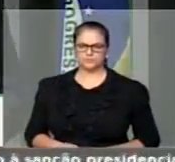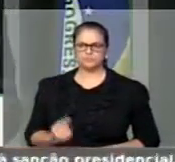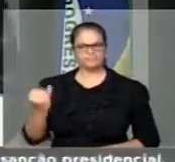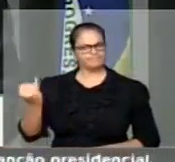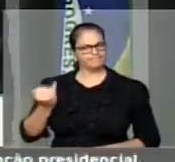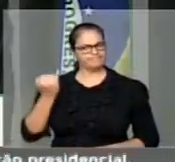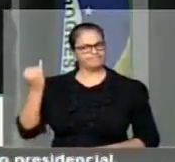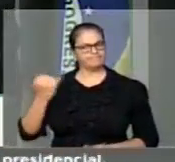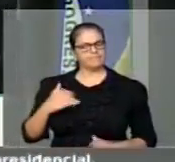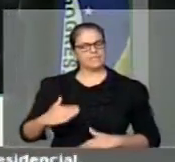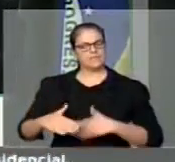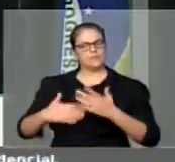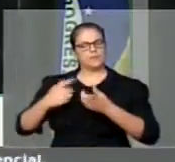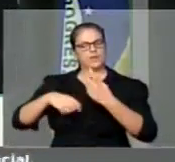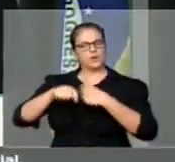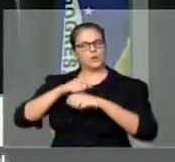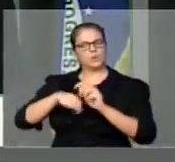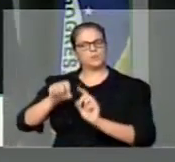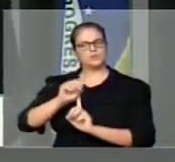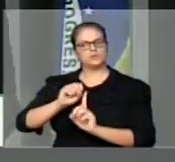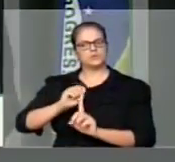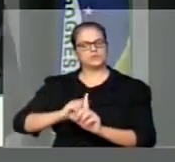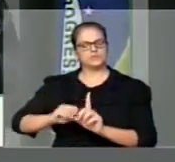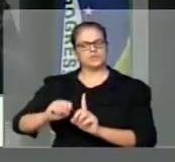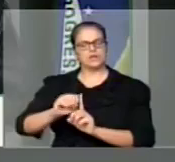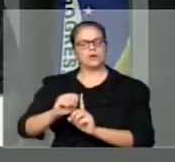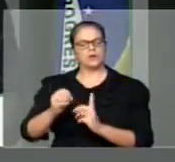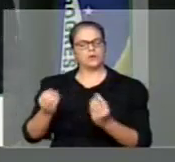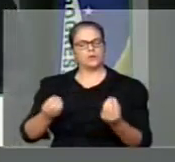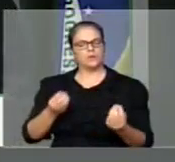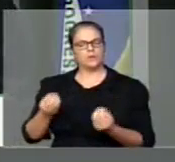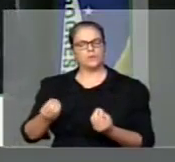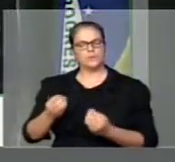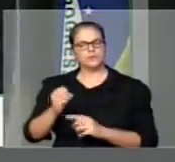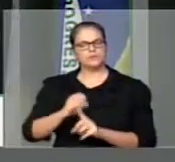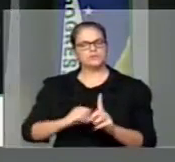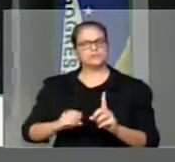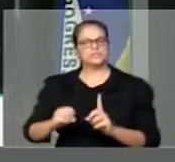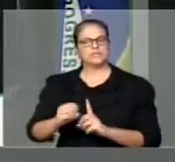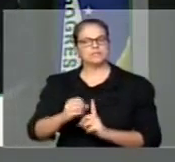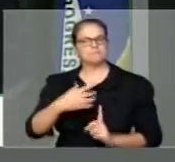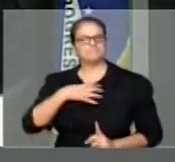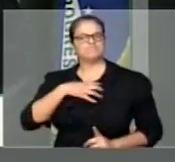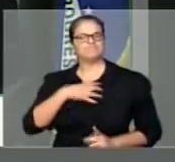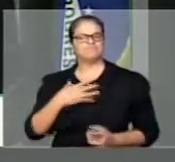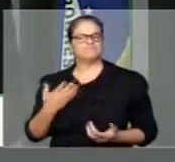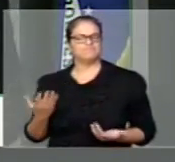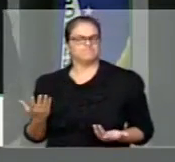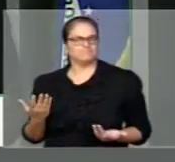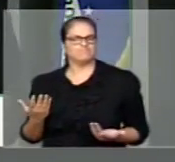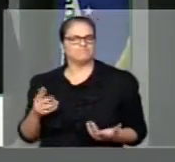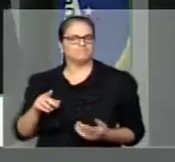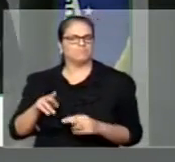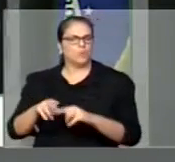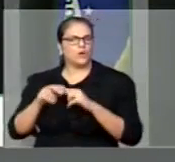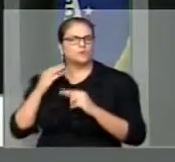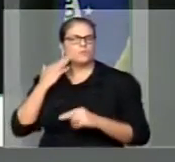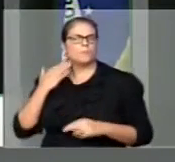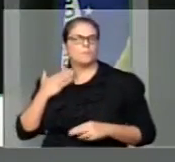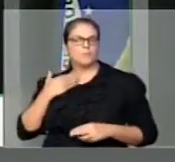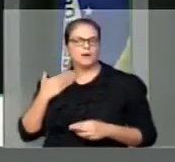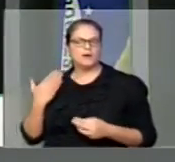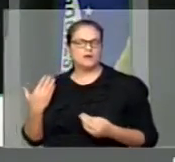desenvolvimento econômico e social e os impactos, quais são os impactos sociais e econômicos por parte do banco. O